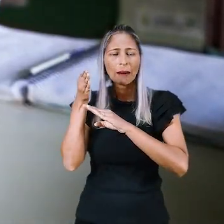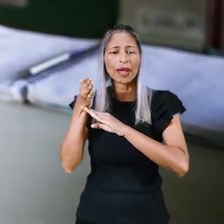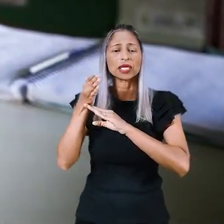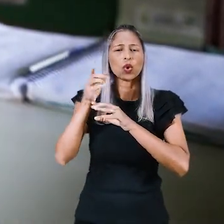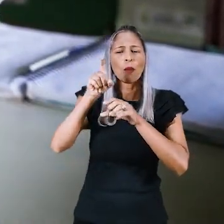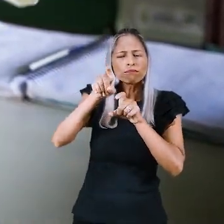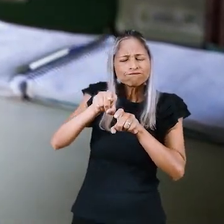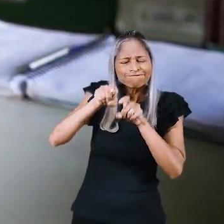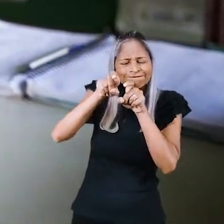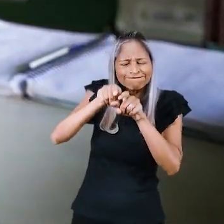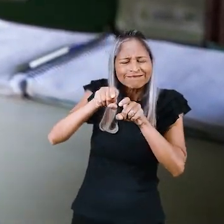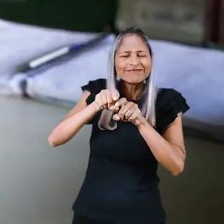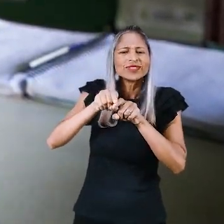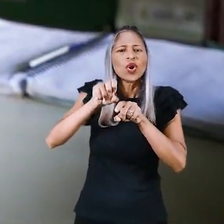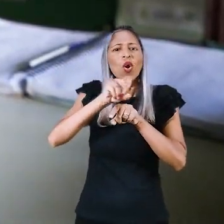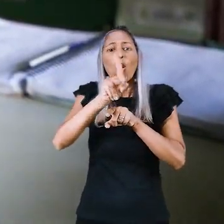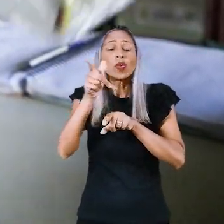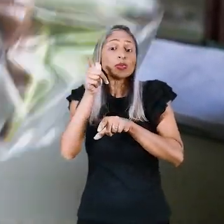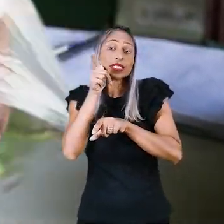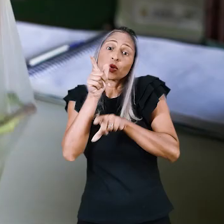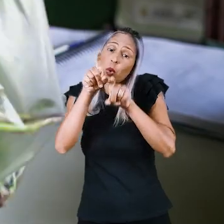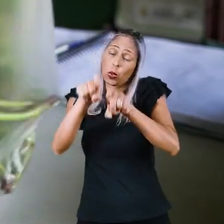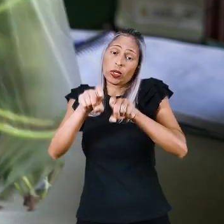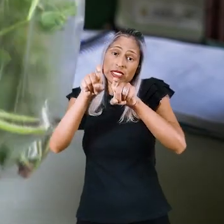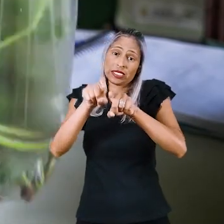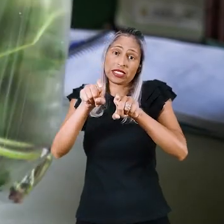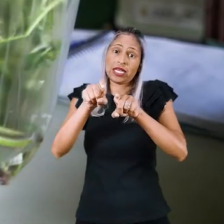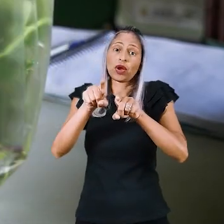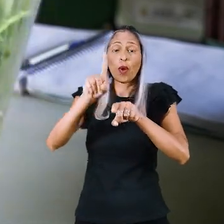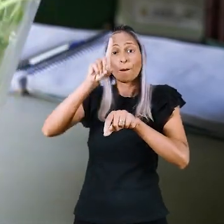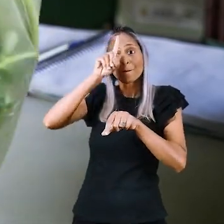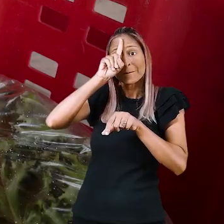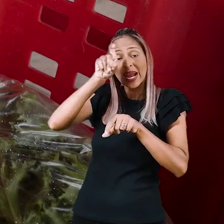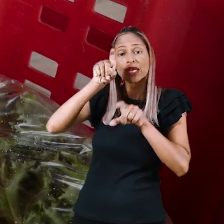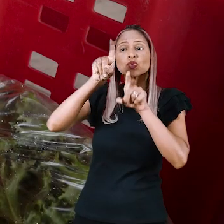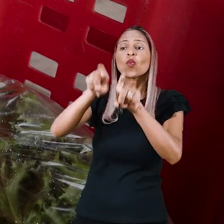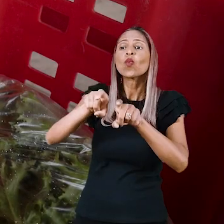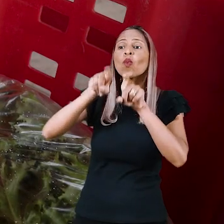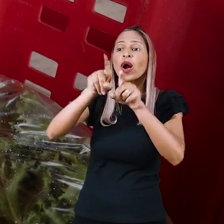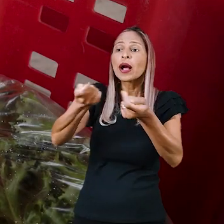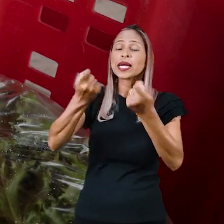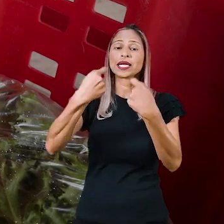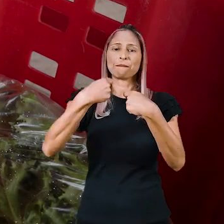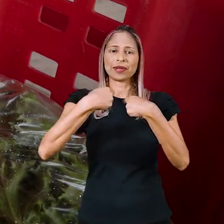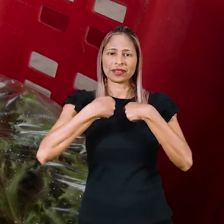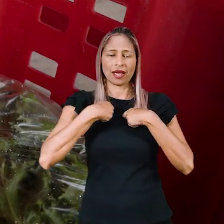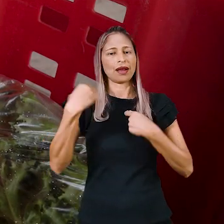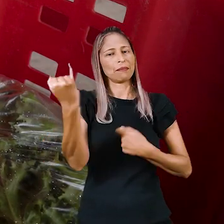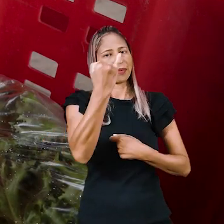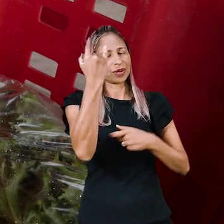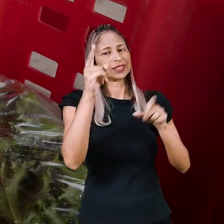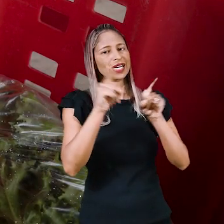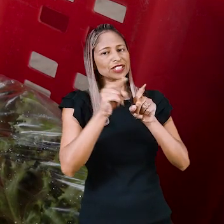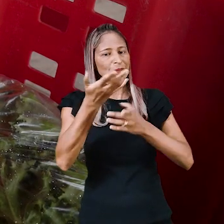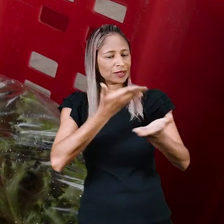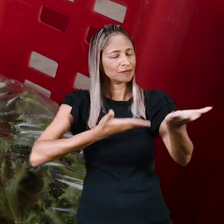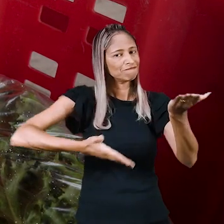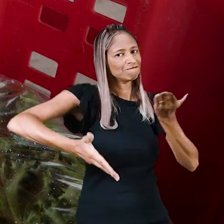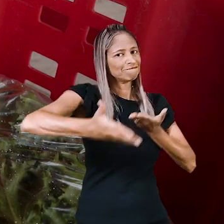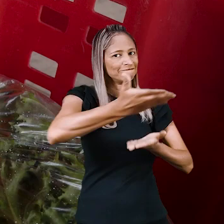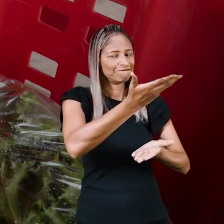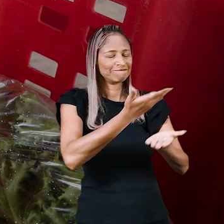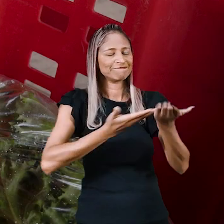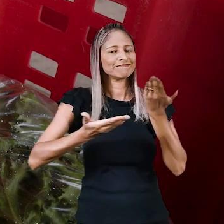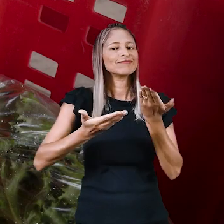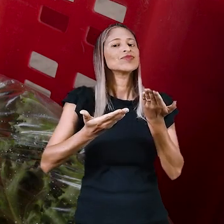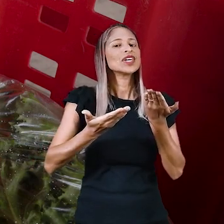apartamento, eu começo a plantar, né? Ou se eu não consigo plantar, eu consigo demandar de um agricultor que me forneça, que isso é importante também, essa cadeia,